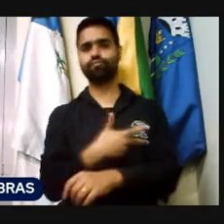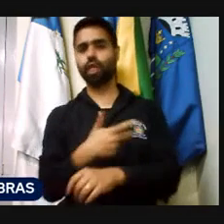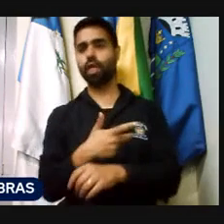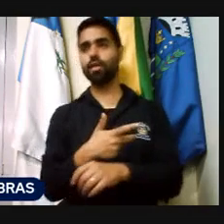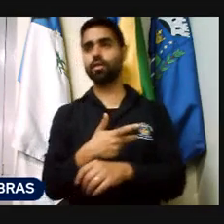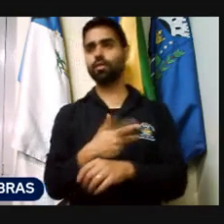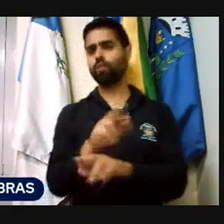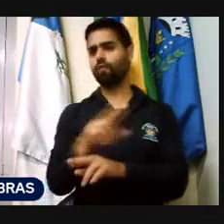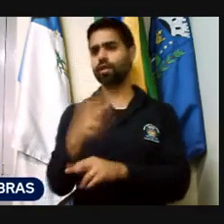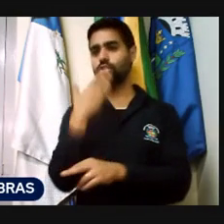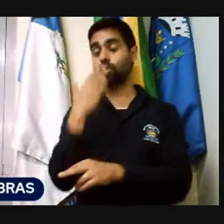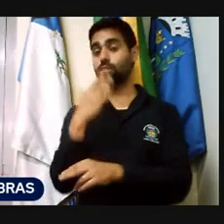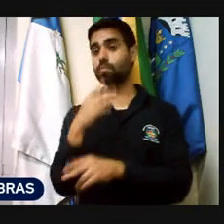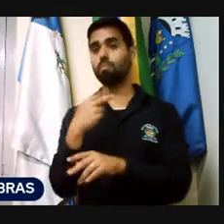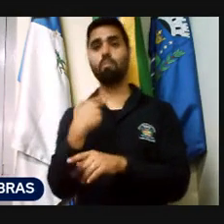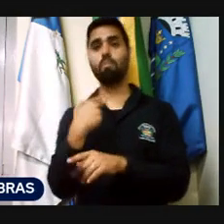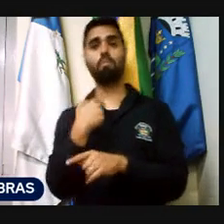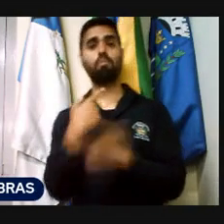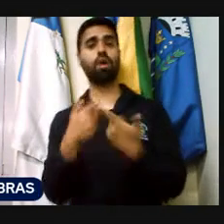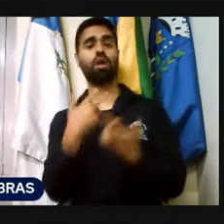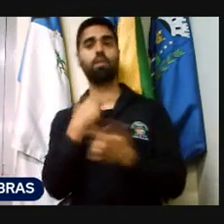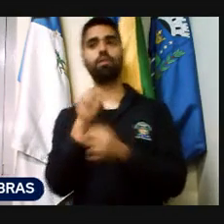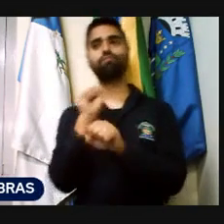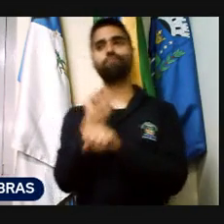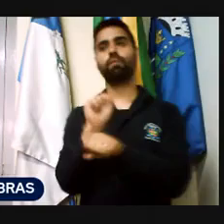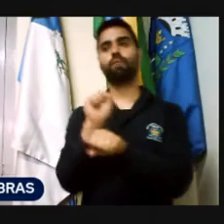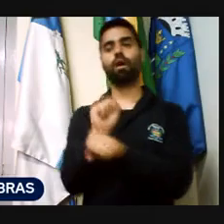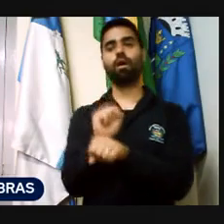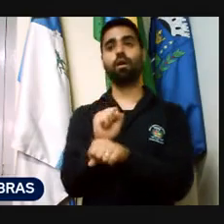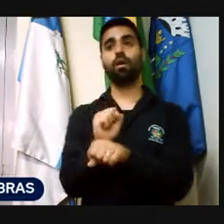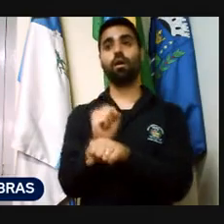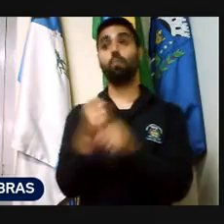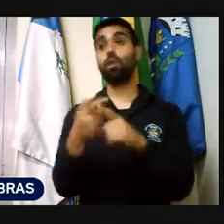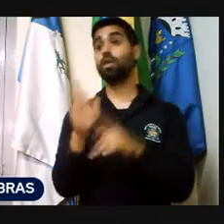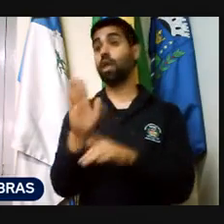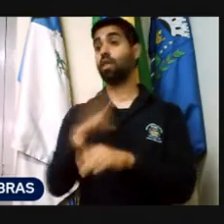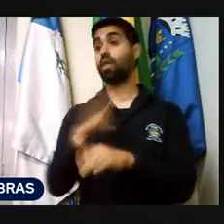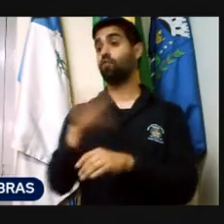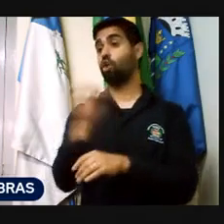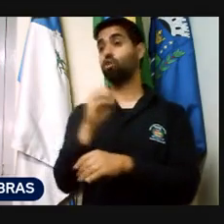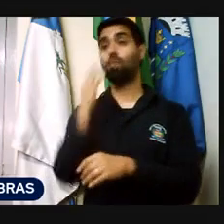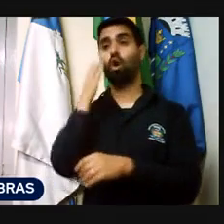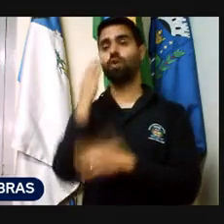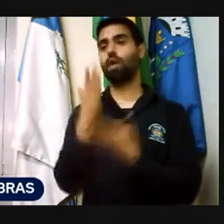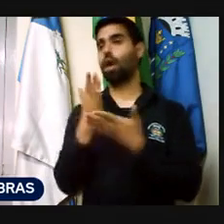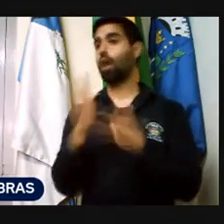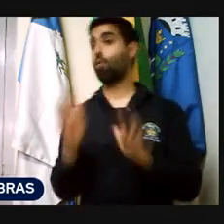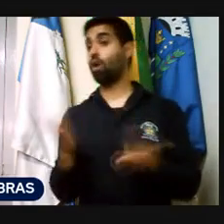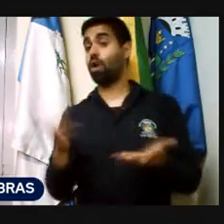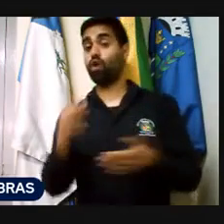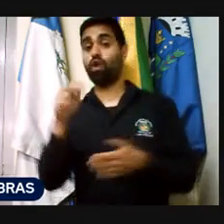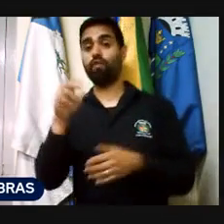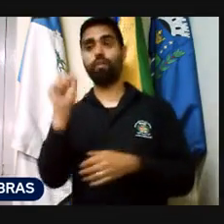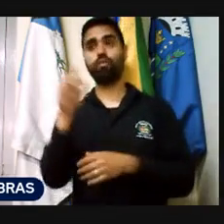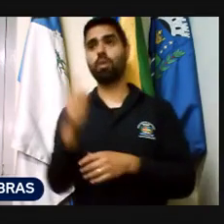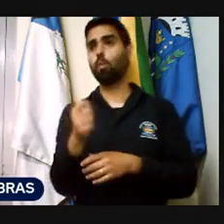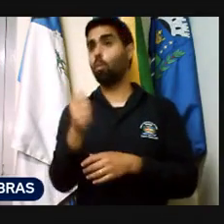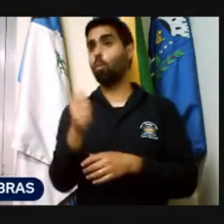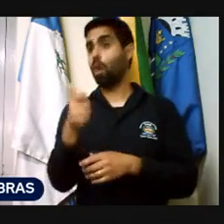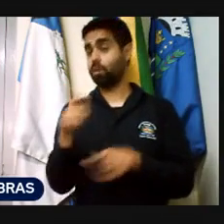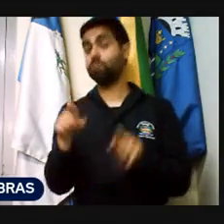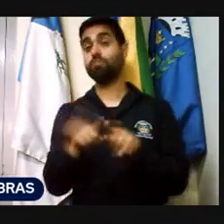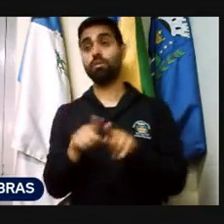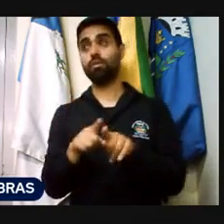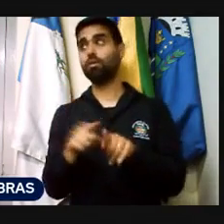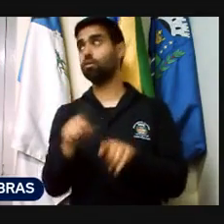nós não podemos ficar todo mundo esperando, porque o outubro rosa já passou e o novembro azul está indo. Então, nós